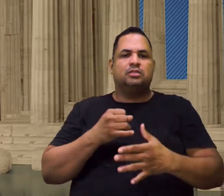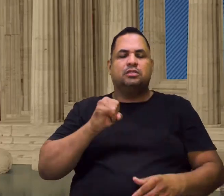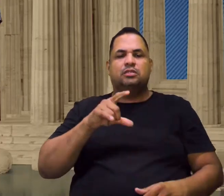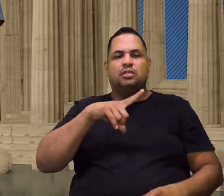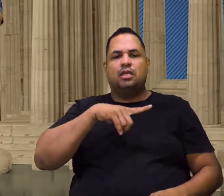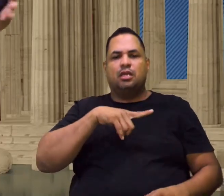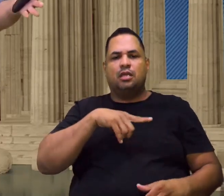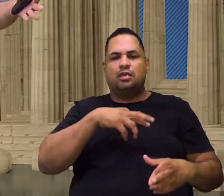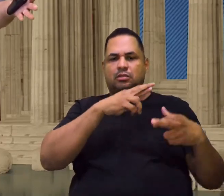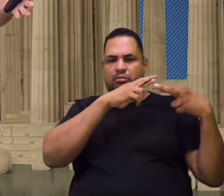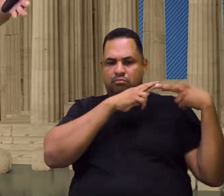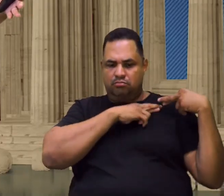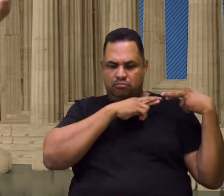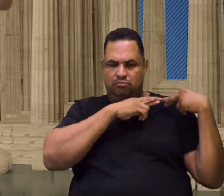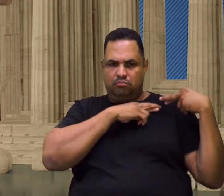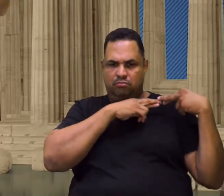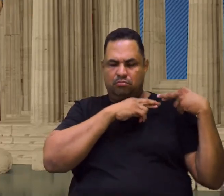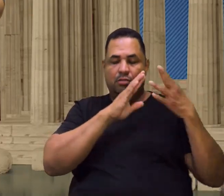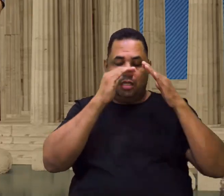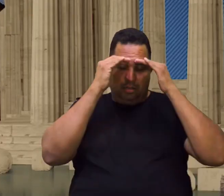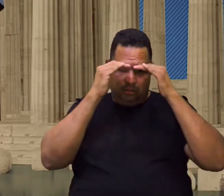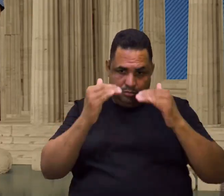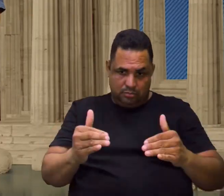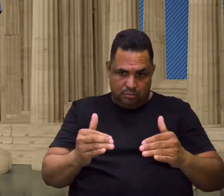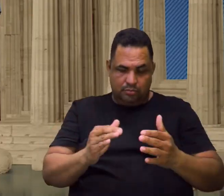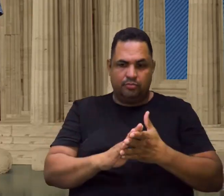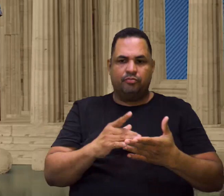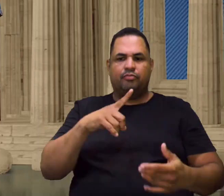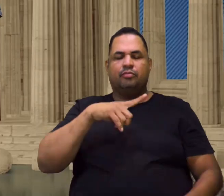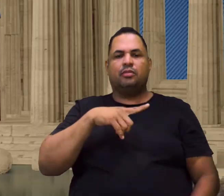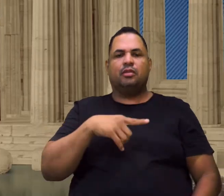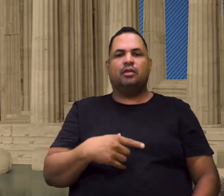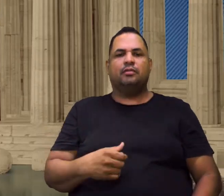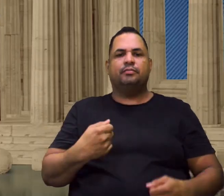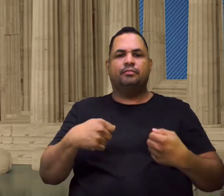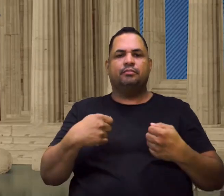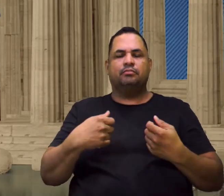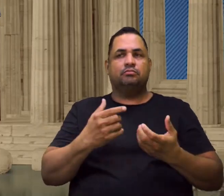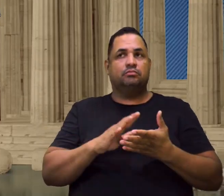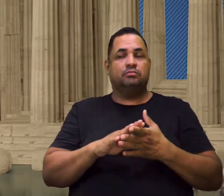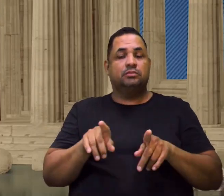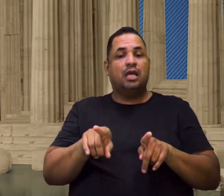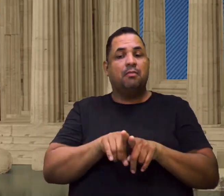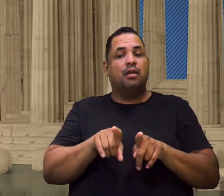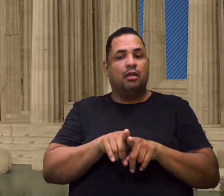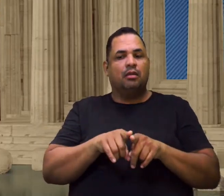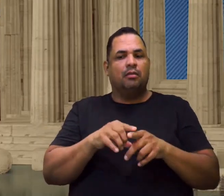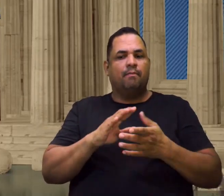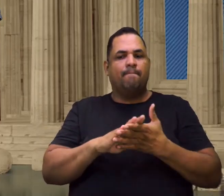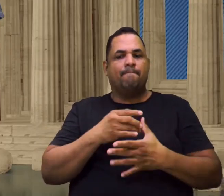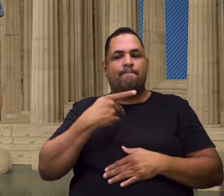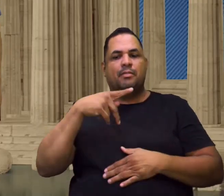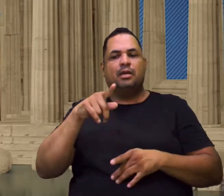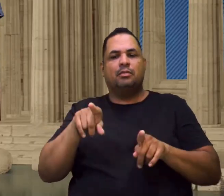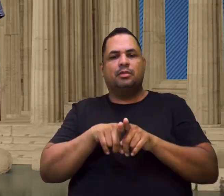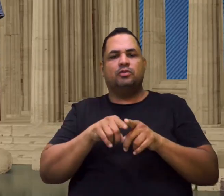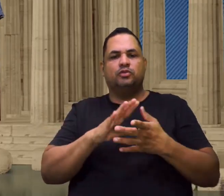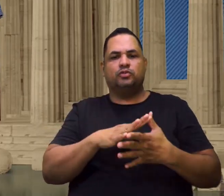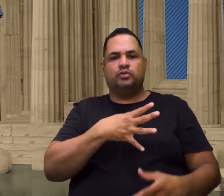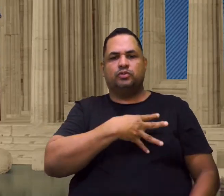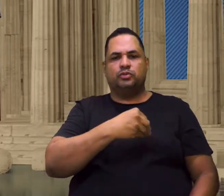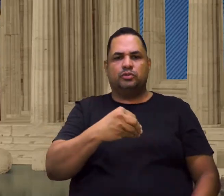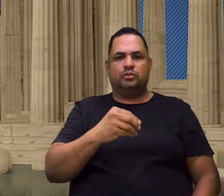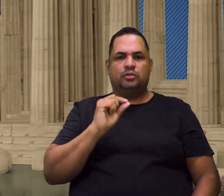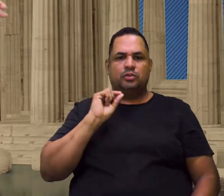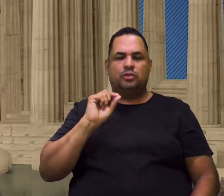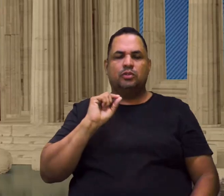ele, é claro que vai ser o bem-estar meu, da sociedade, inclusive dos nossos filhos e netos e tataranetos, etc.